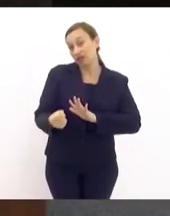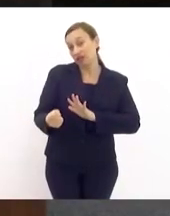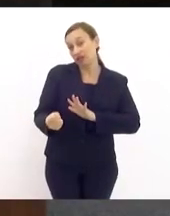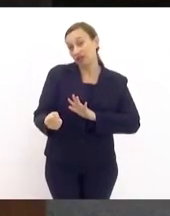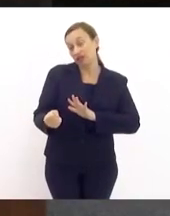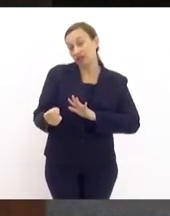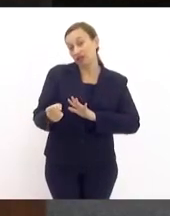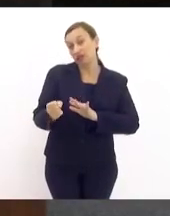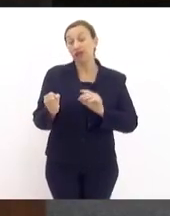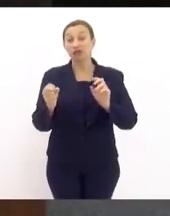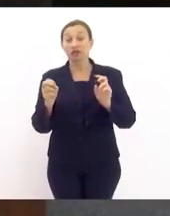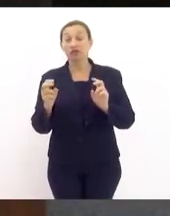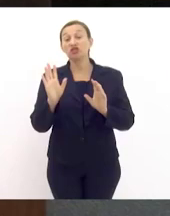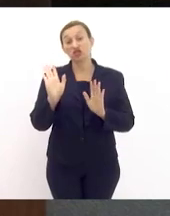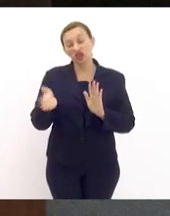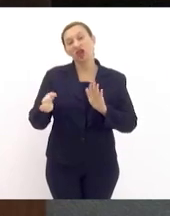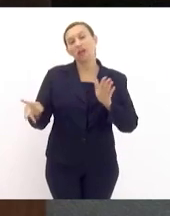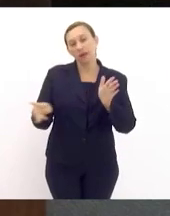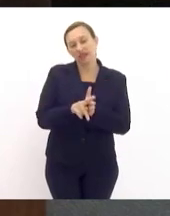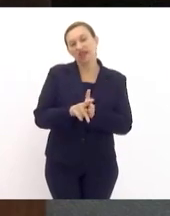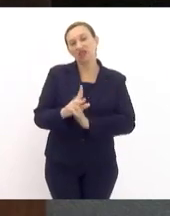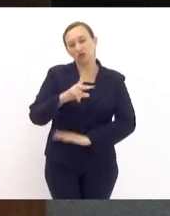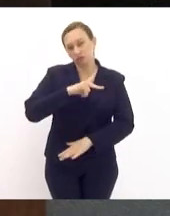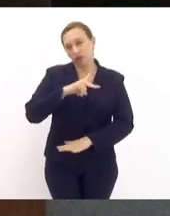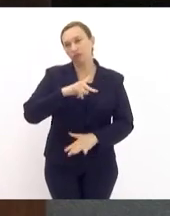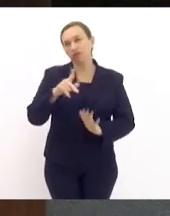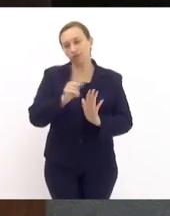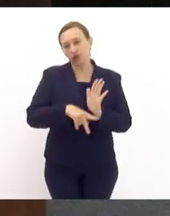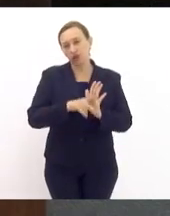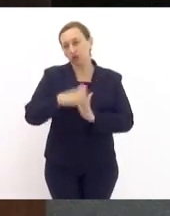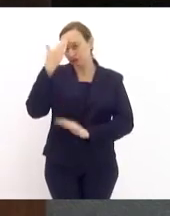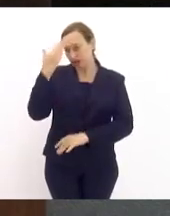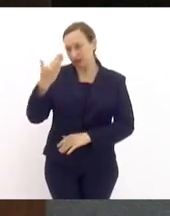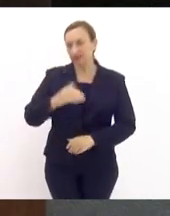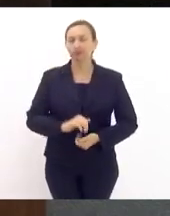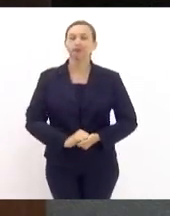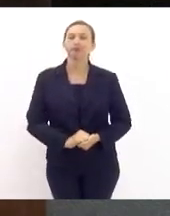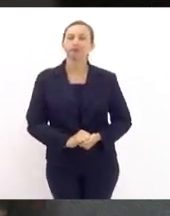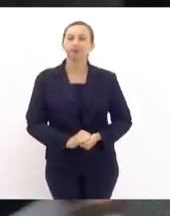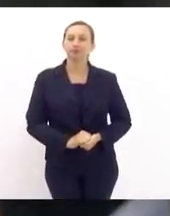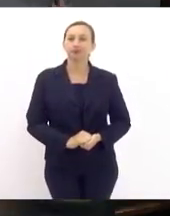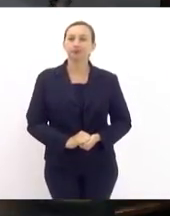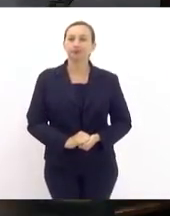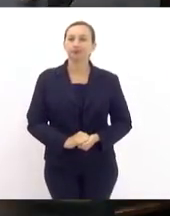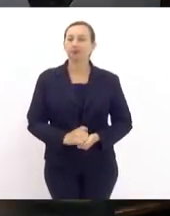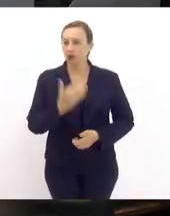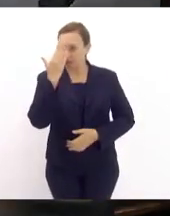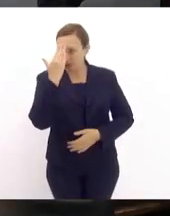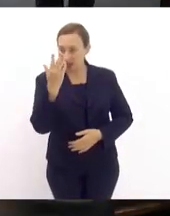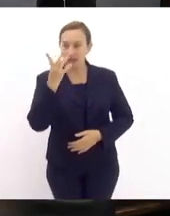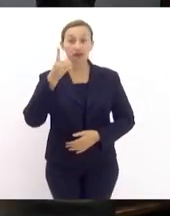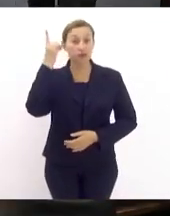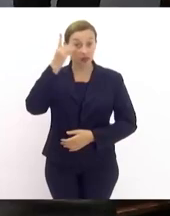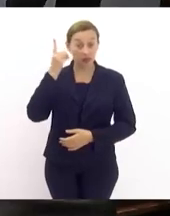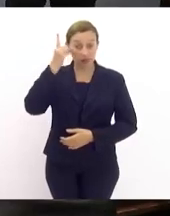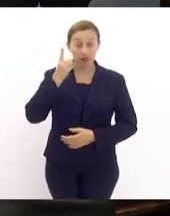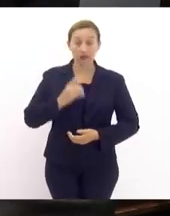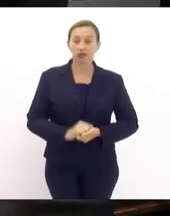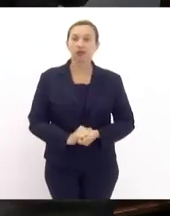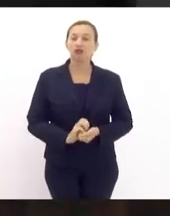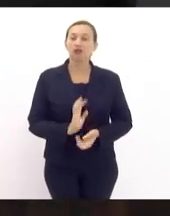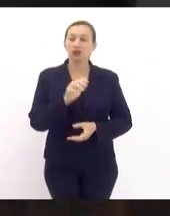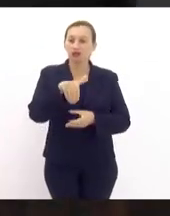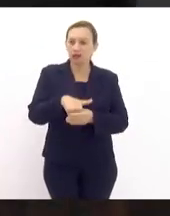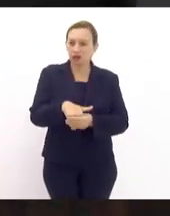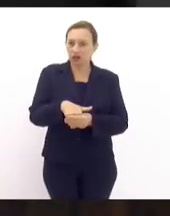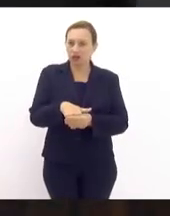em tese, já faz parte do próprio projeto. Muito obrigado. Muito obrigado, deputado. Em